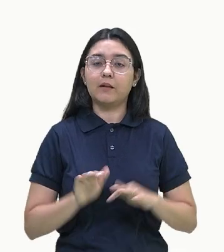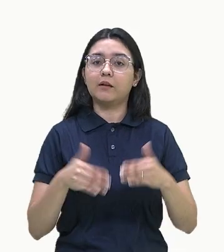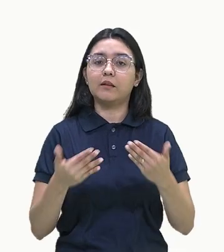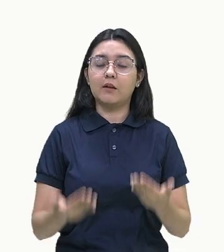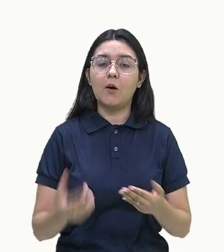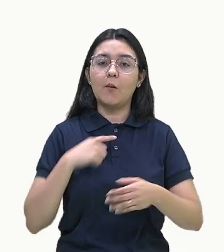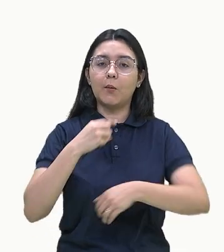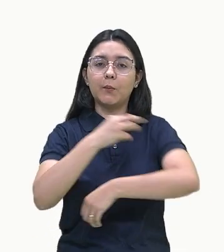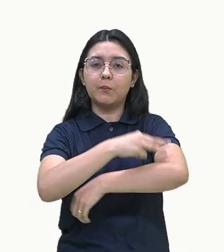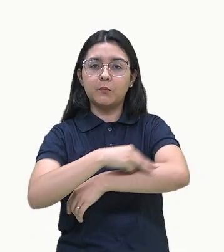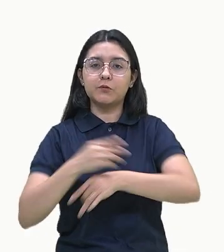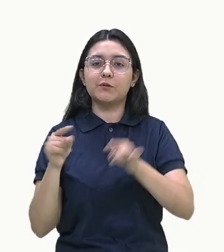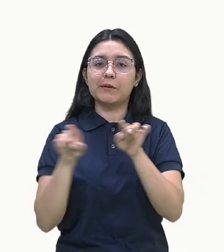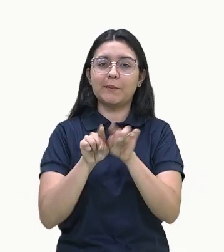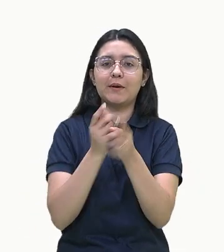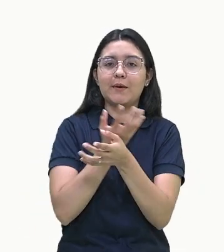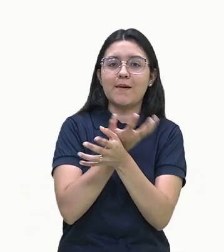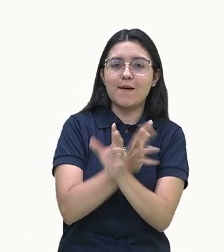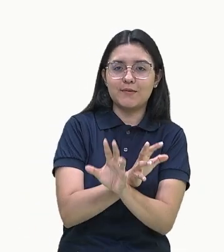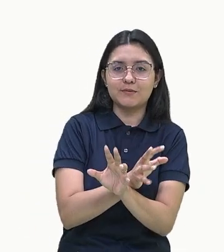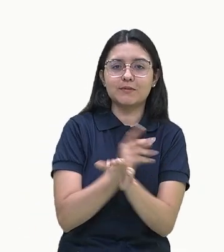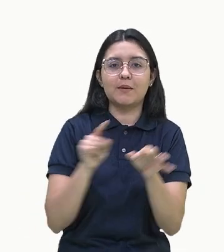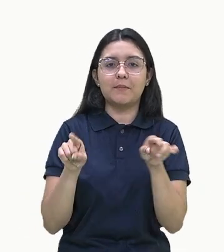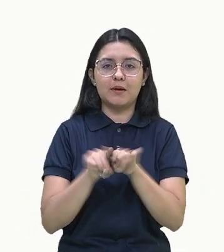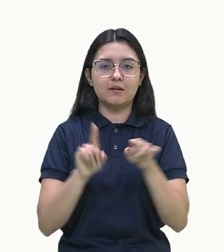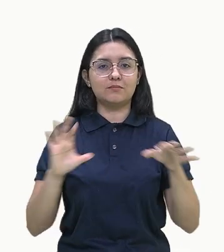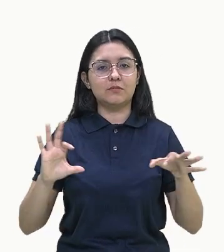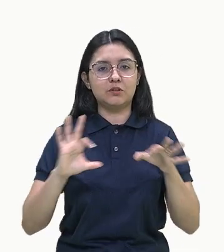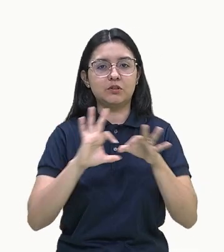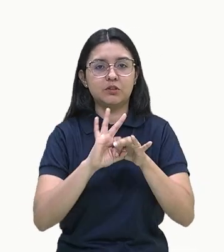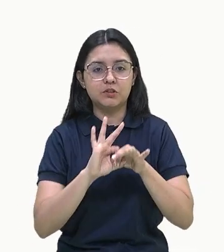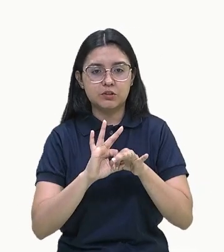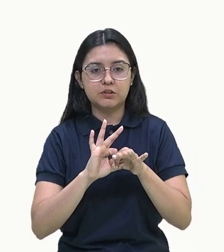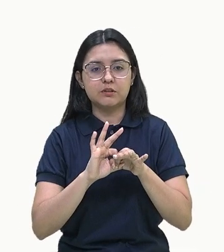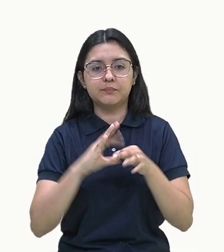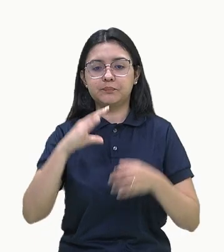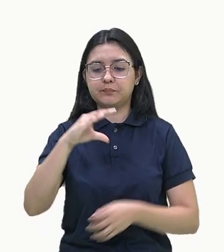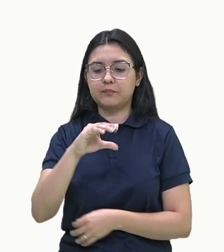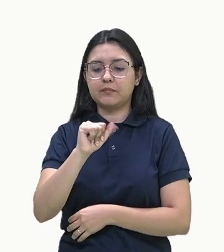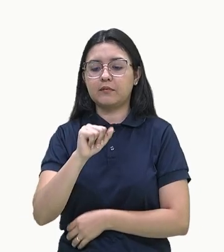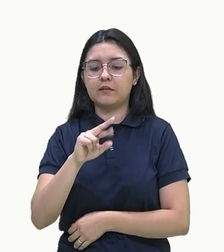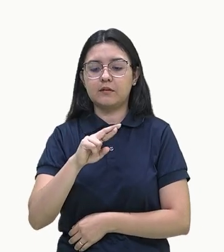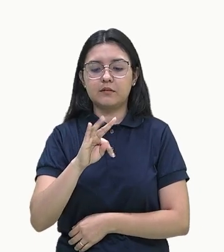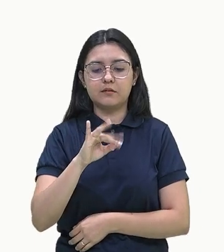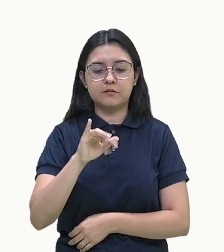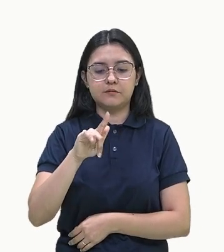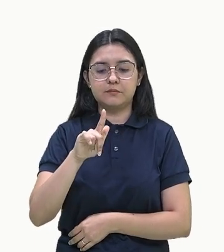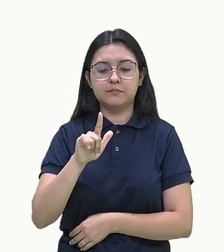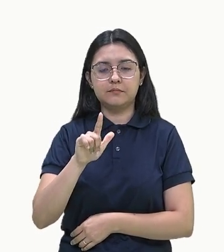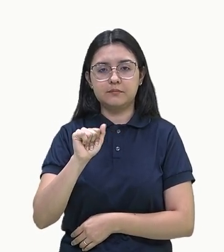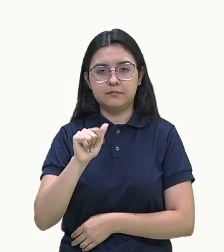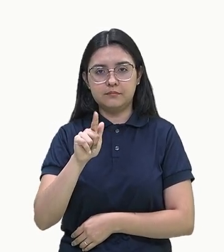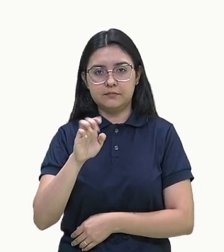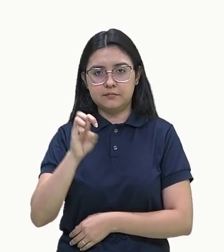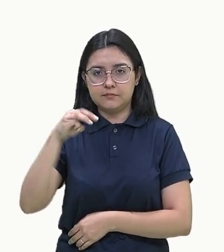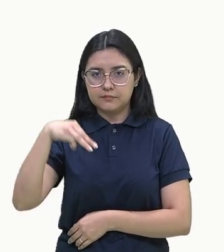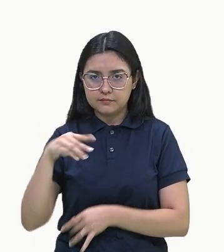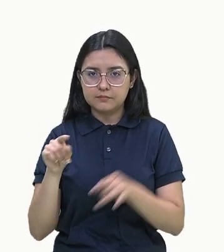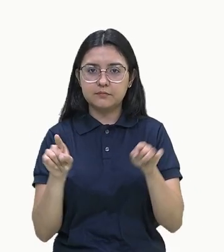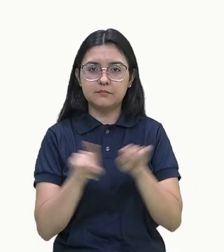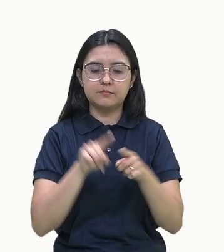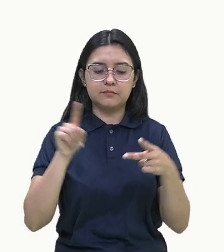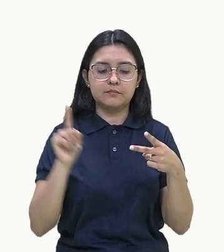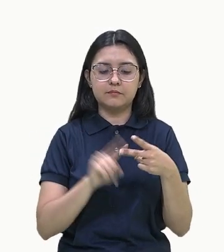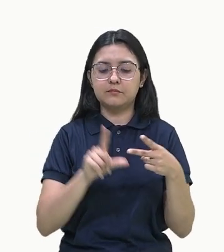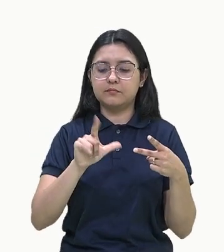músculos e ossos também estão unidos por cartilagens, né, por ligamentos, que dão essa estabilidade, por